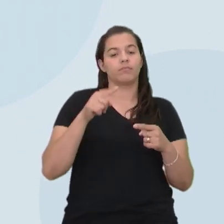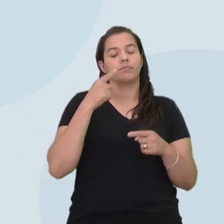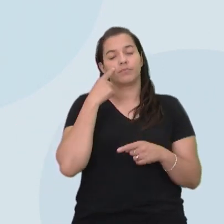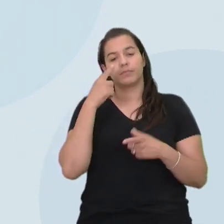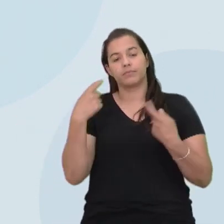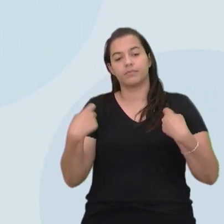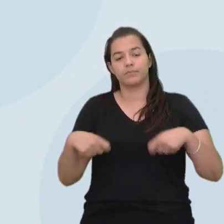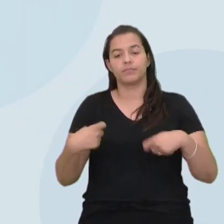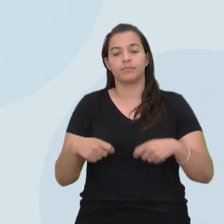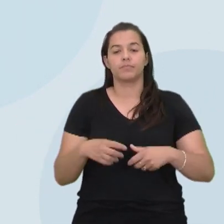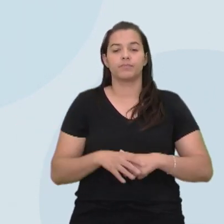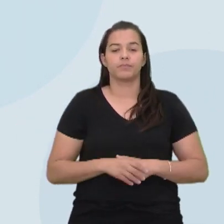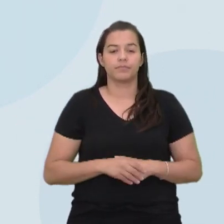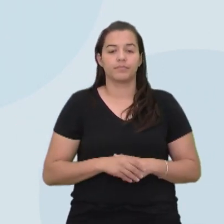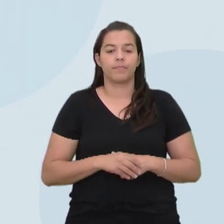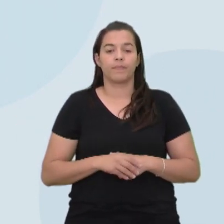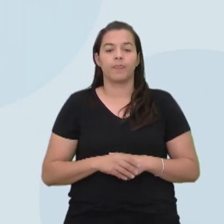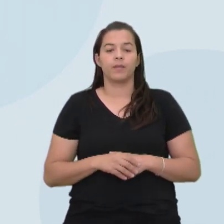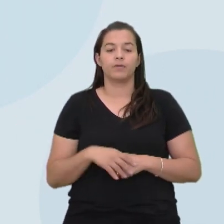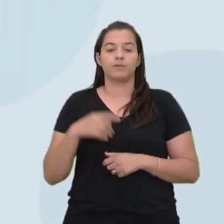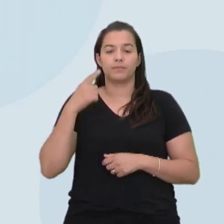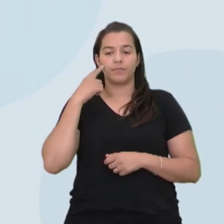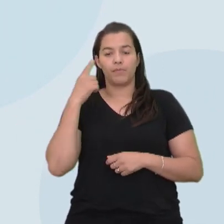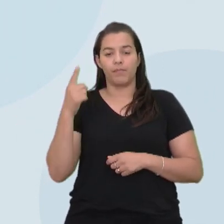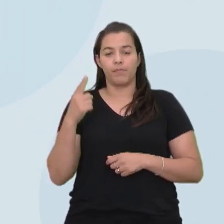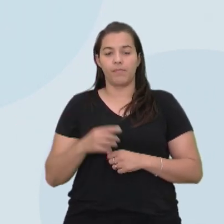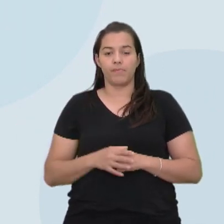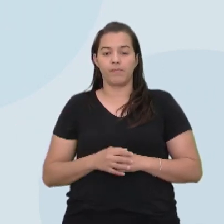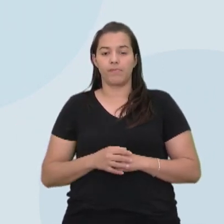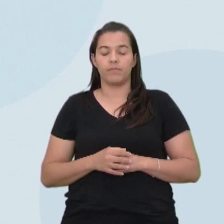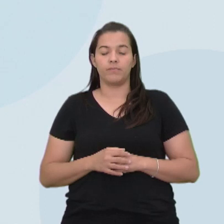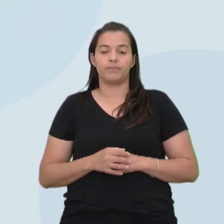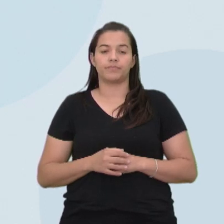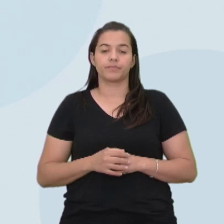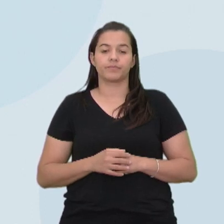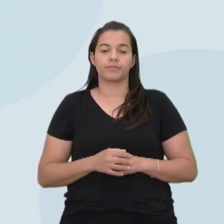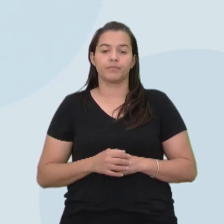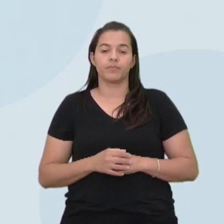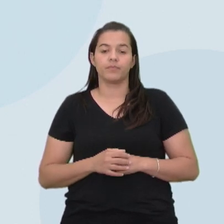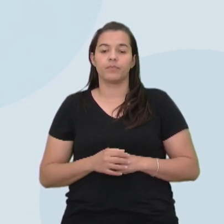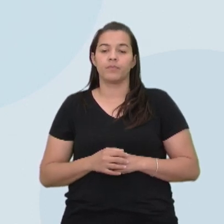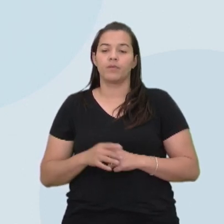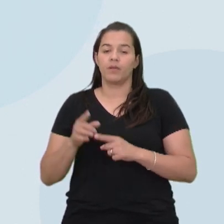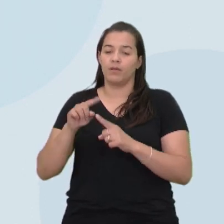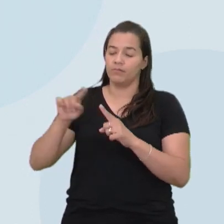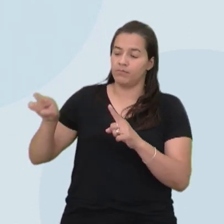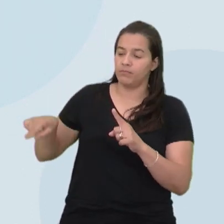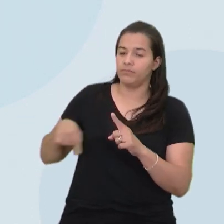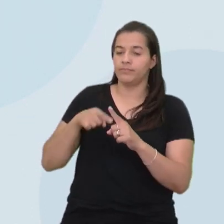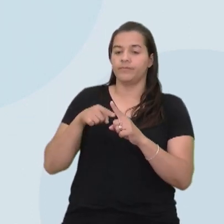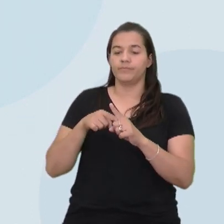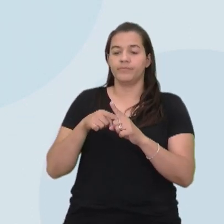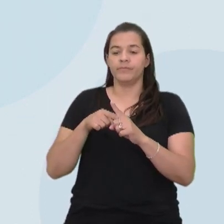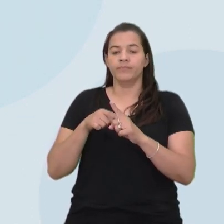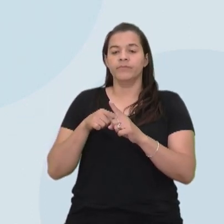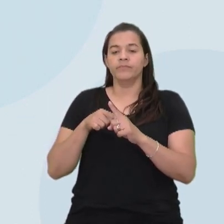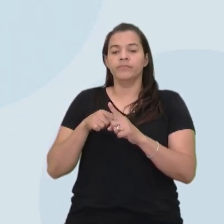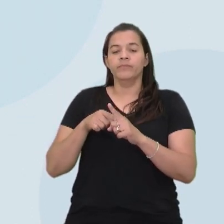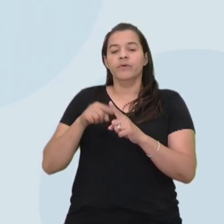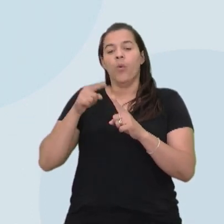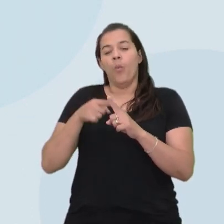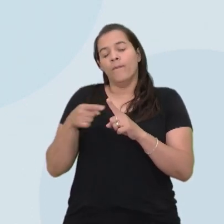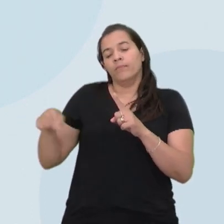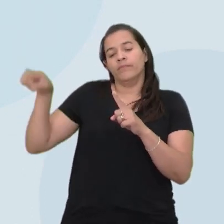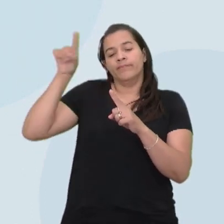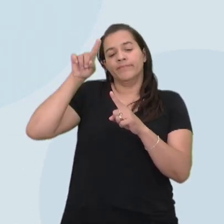por exemplo, 15 graus. Então, se a gente tiver o bonequinho assim, ó, voltadinho para a direita, ele vai girar 15 graus para baixo ou para